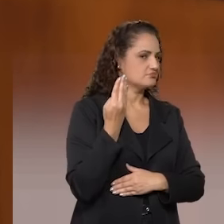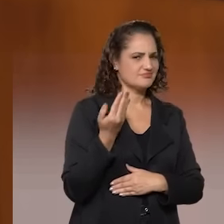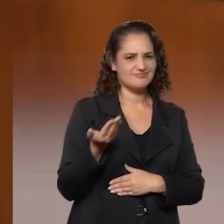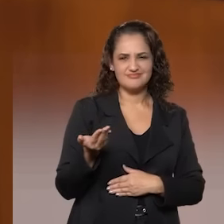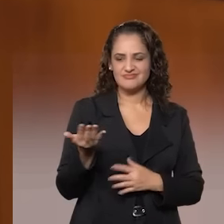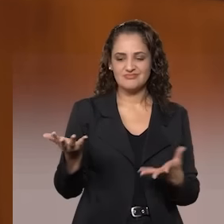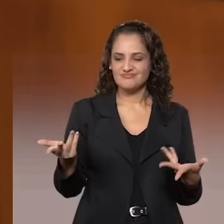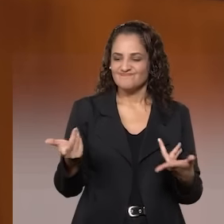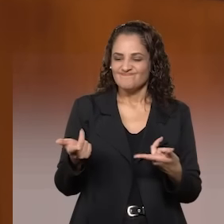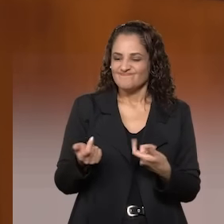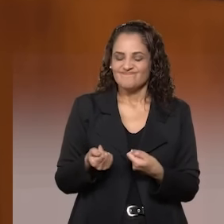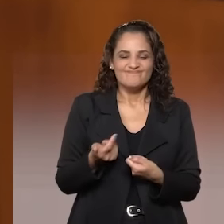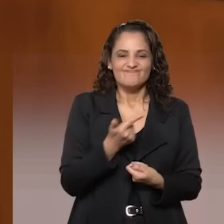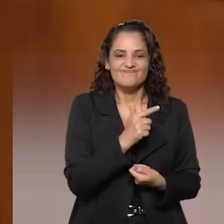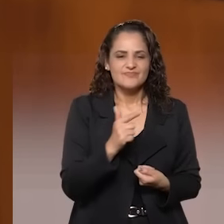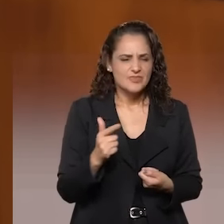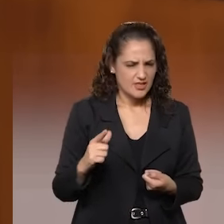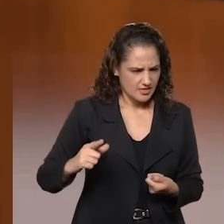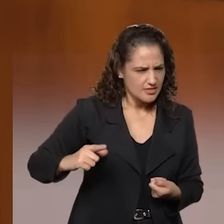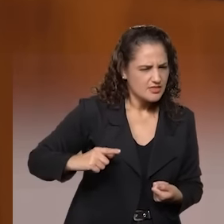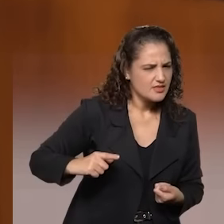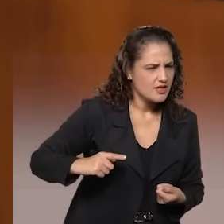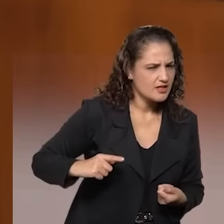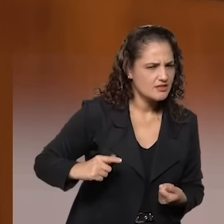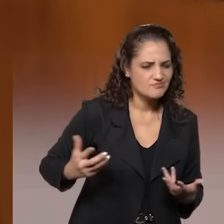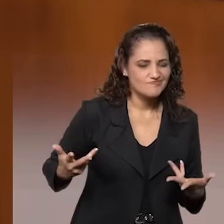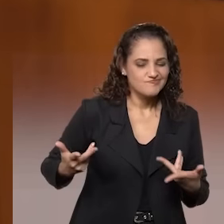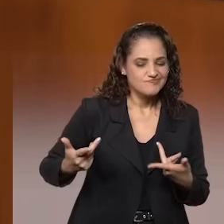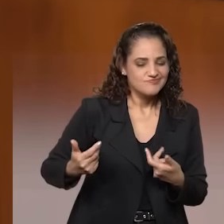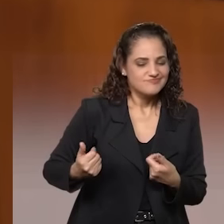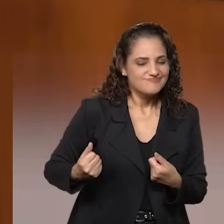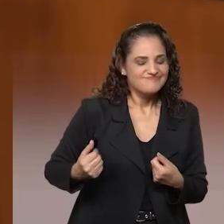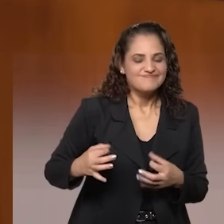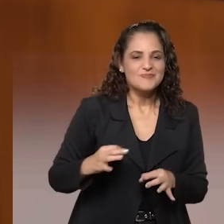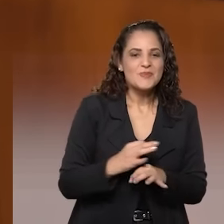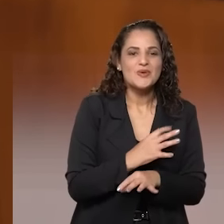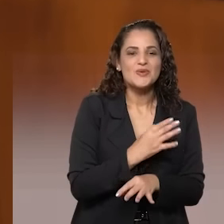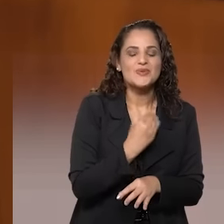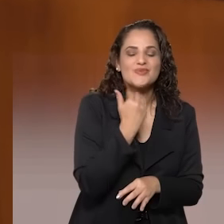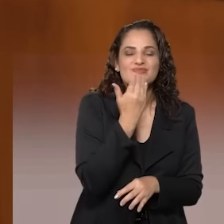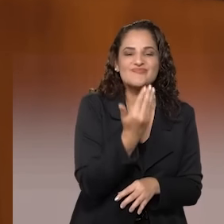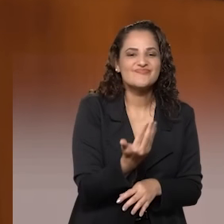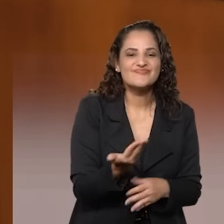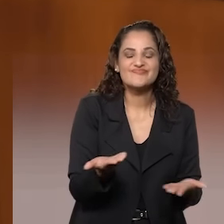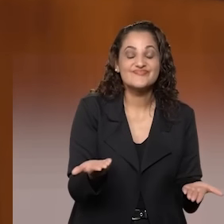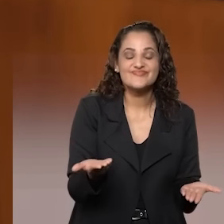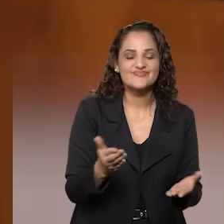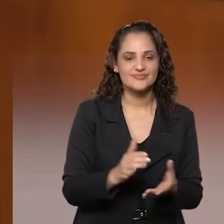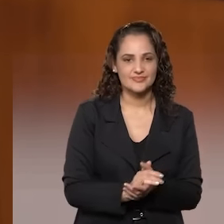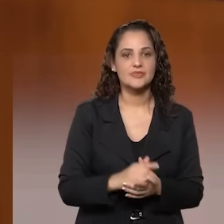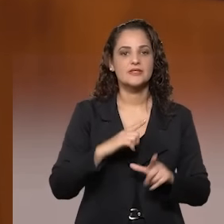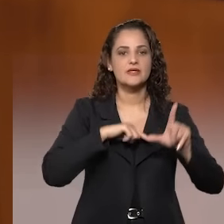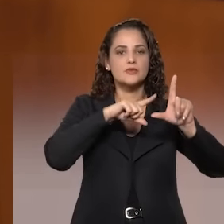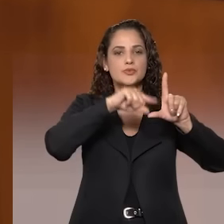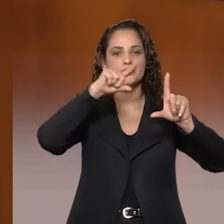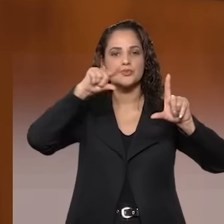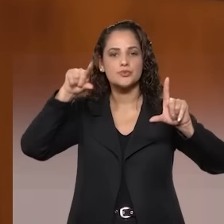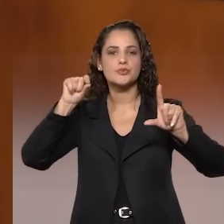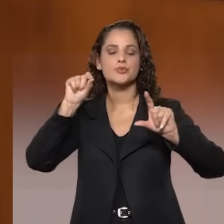ter eficácia nós temos também os indicadores relacionados ao a à